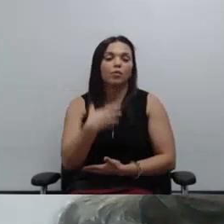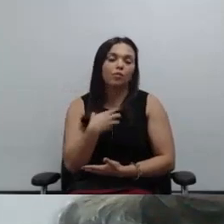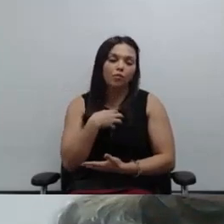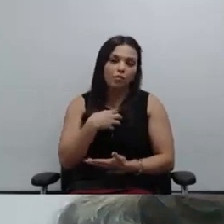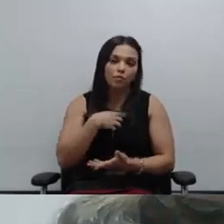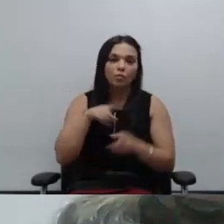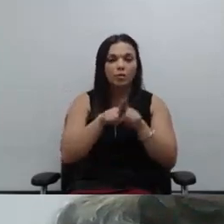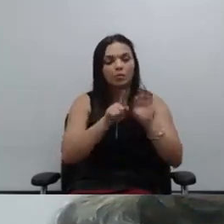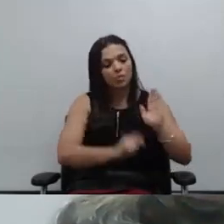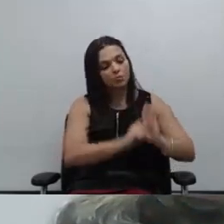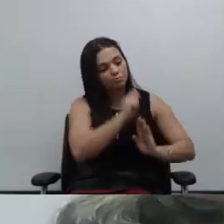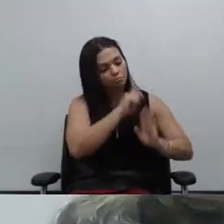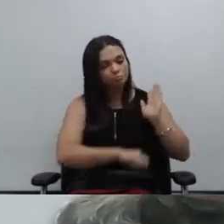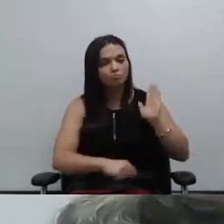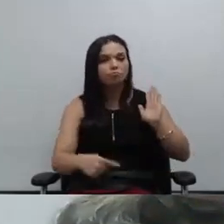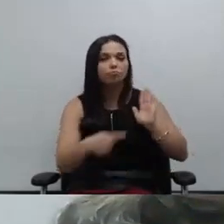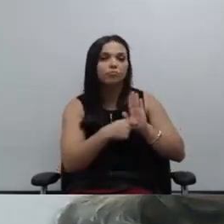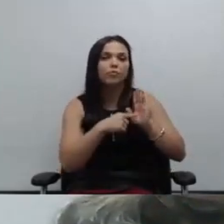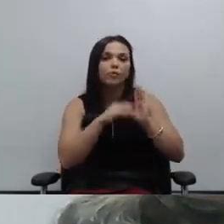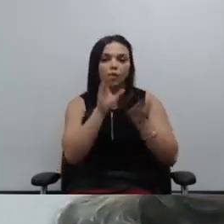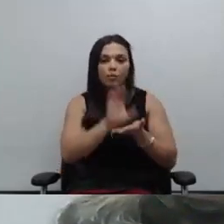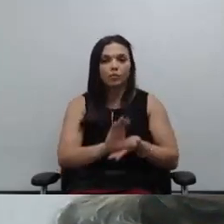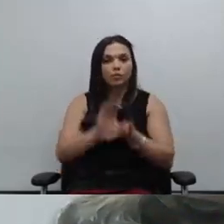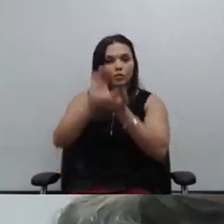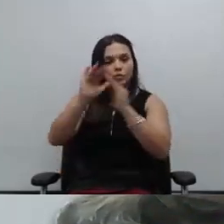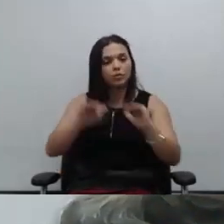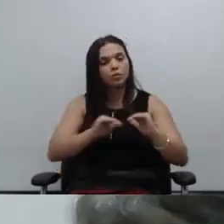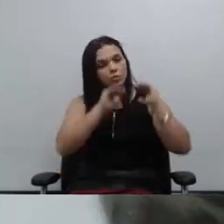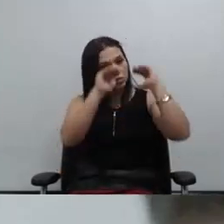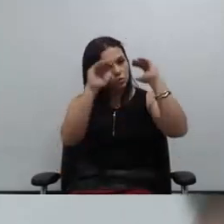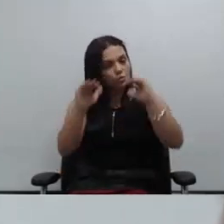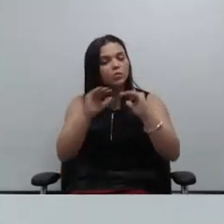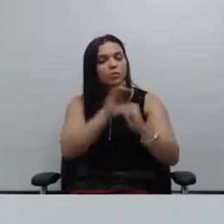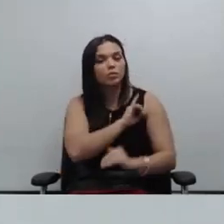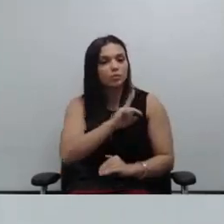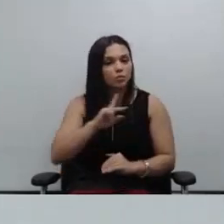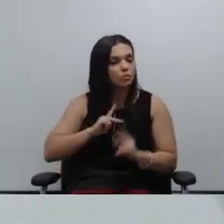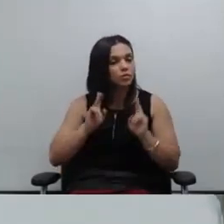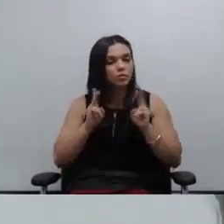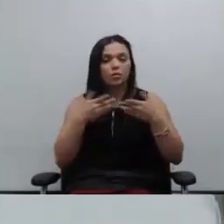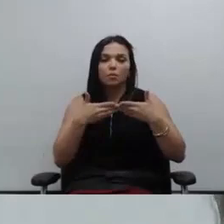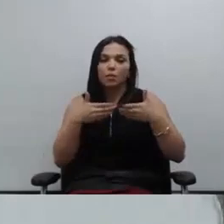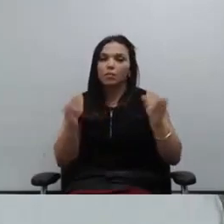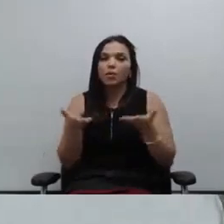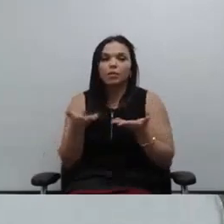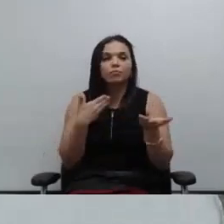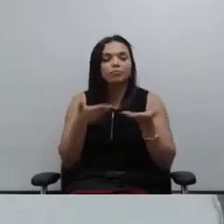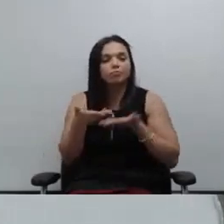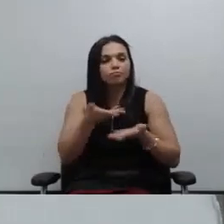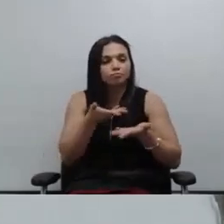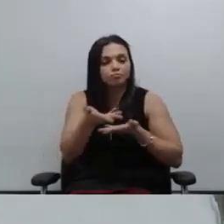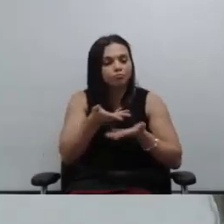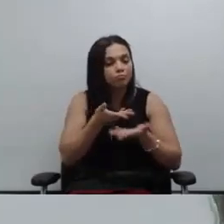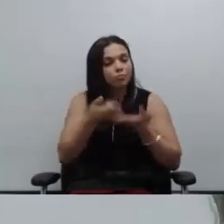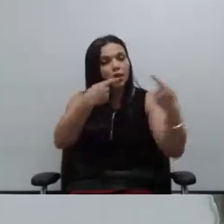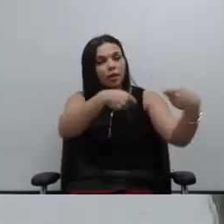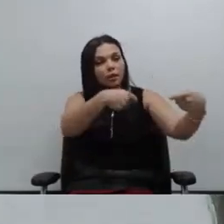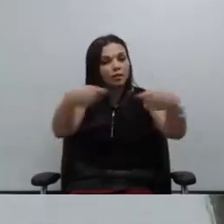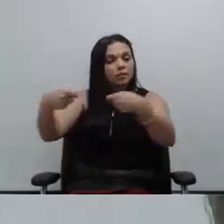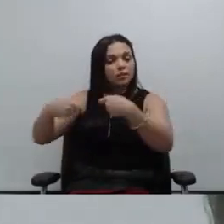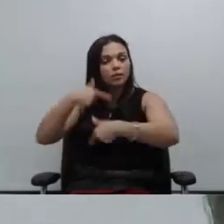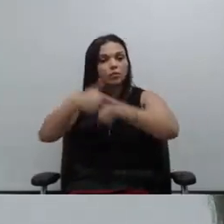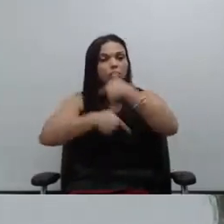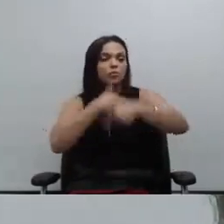ratificar que o Conselho Superior da Defensoria Pública está e sempre esteve absolutamente aberto a debater todas as demandas dos servidores e